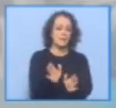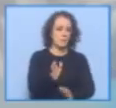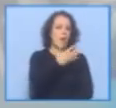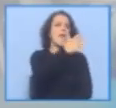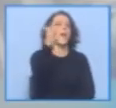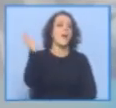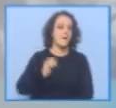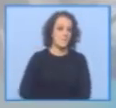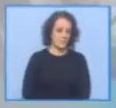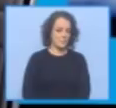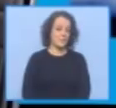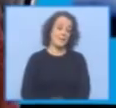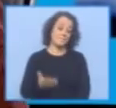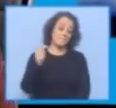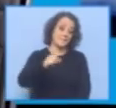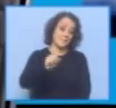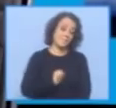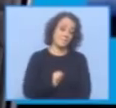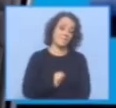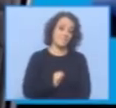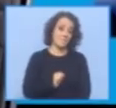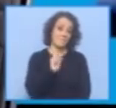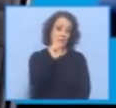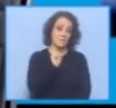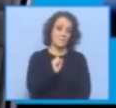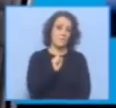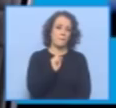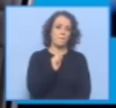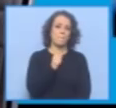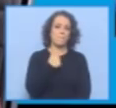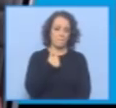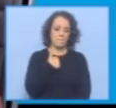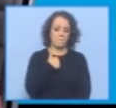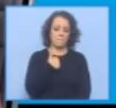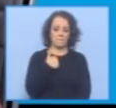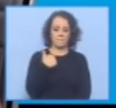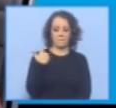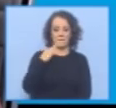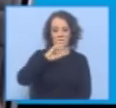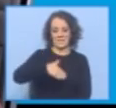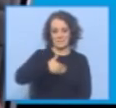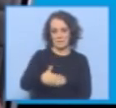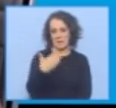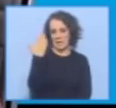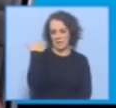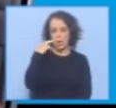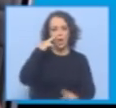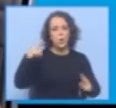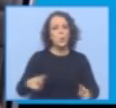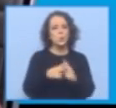é? Sim. Mas, olha, nós temos tido um encontro com jovens, agora este fim de semana passado, e